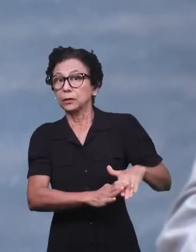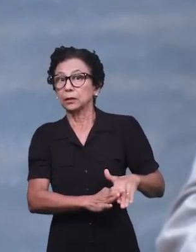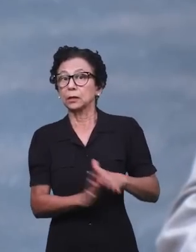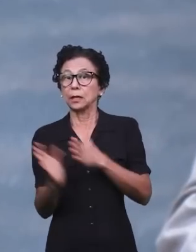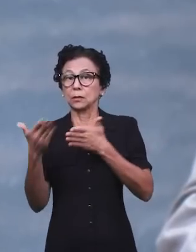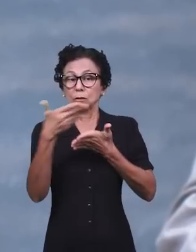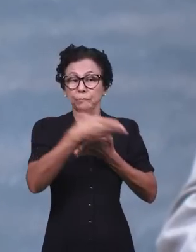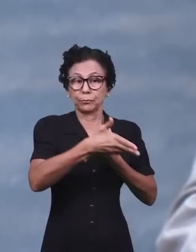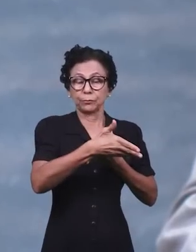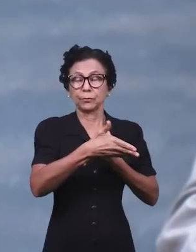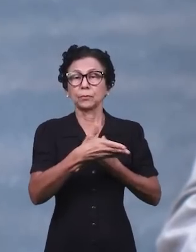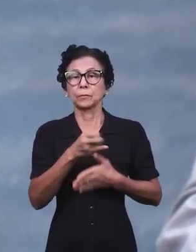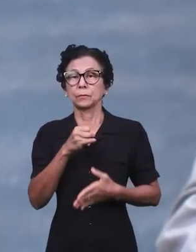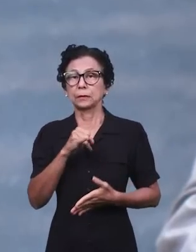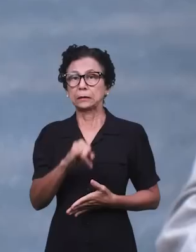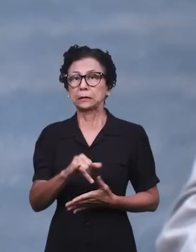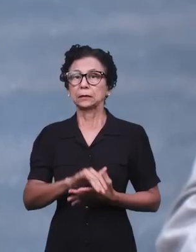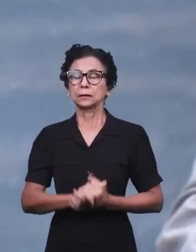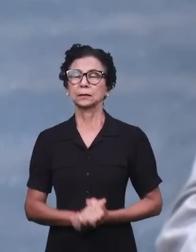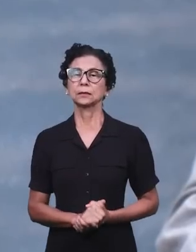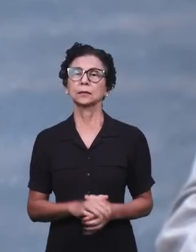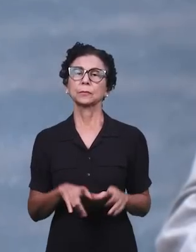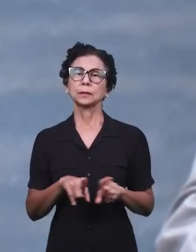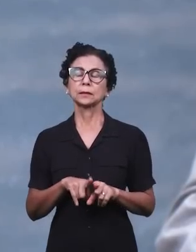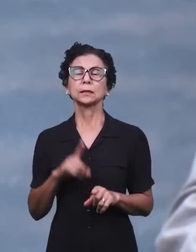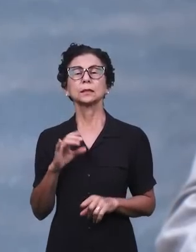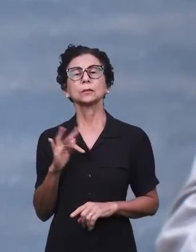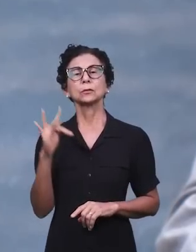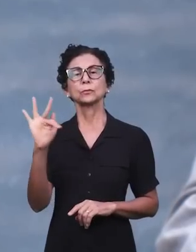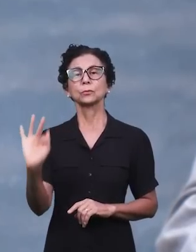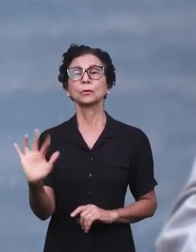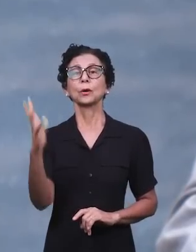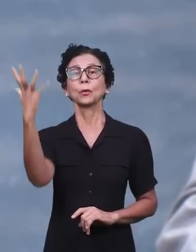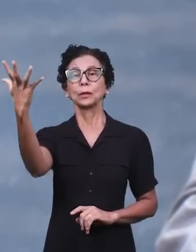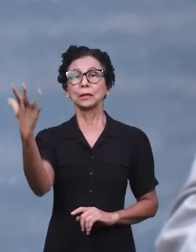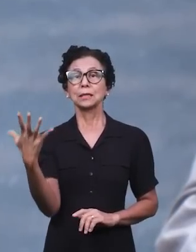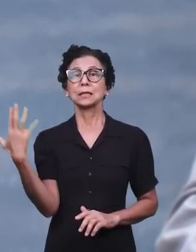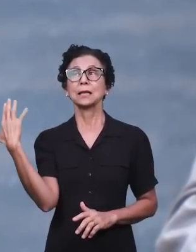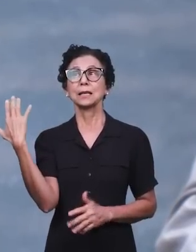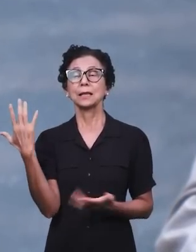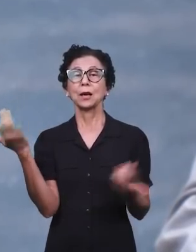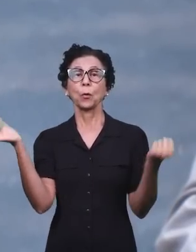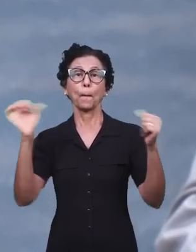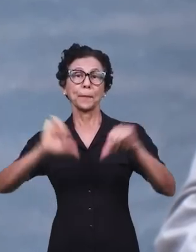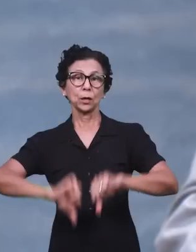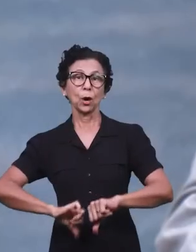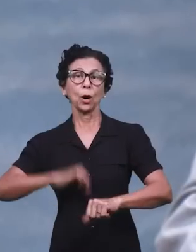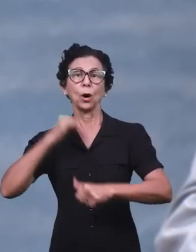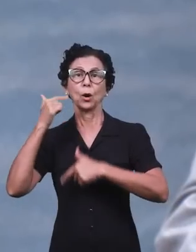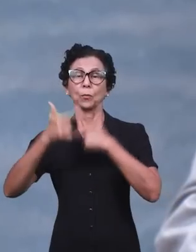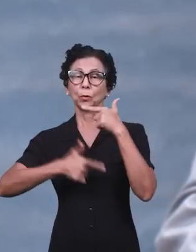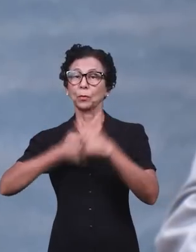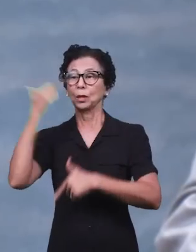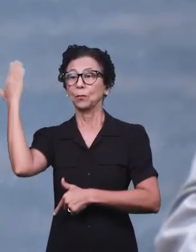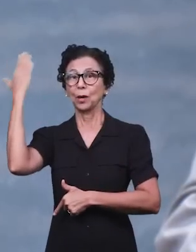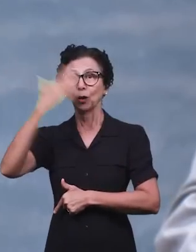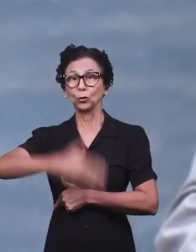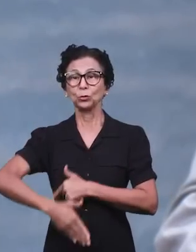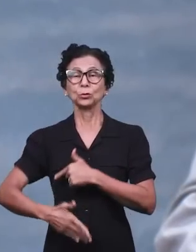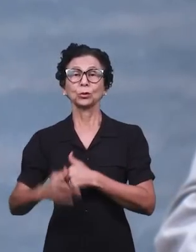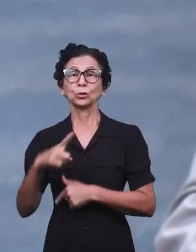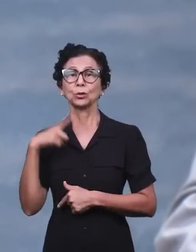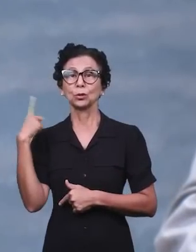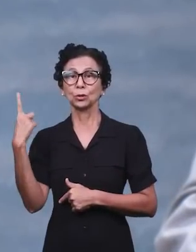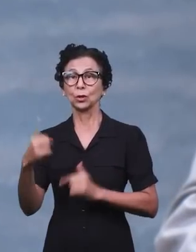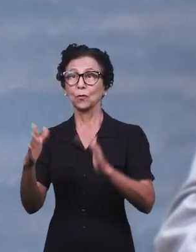aí. Mas o dia que vier, nós vamos clamar dobrado e vamos correr por refúgio logo